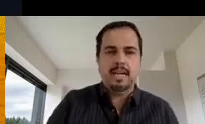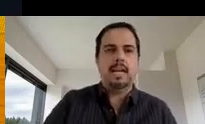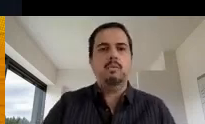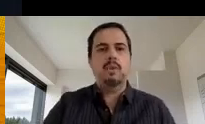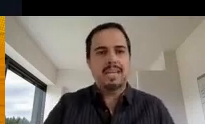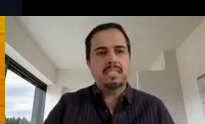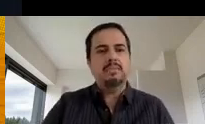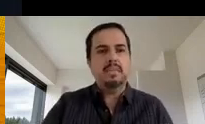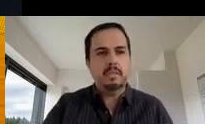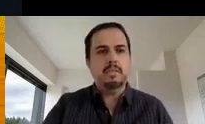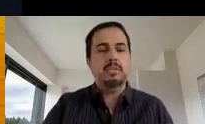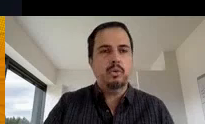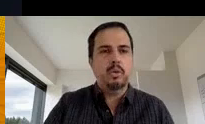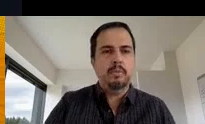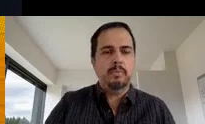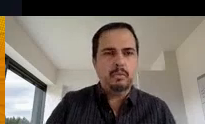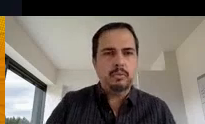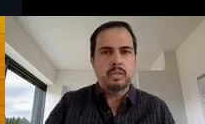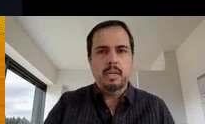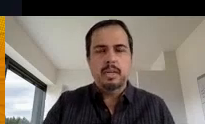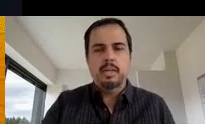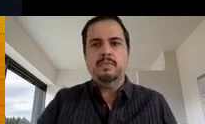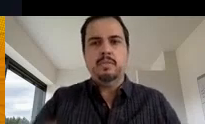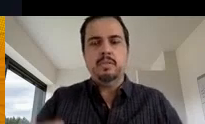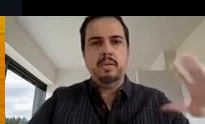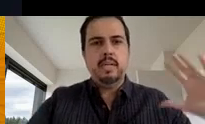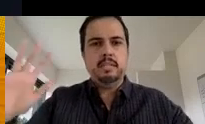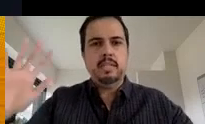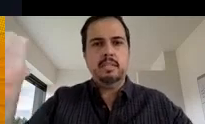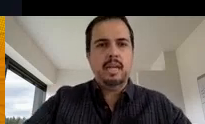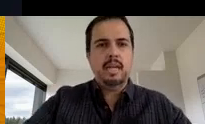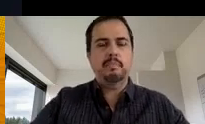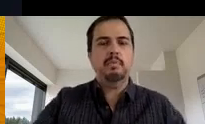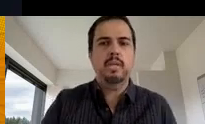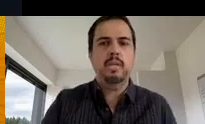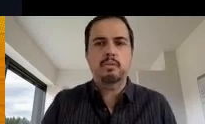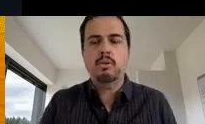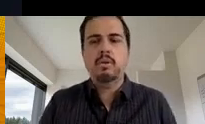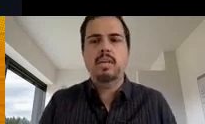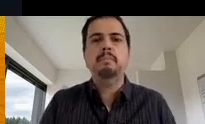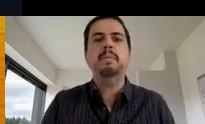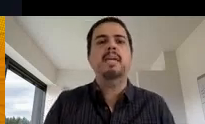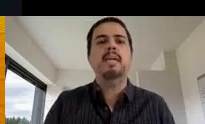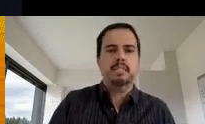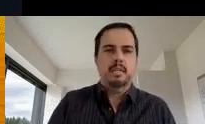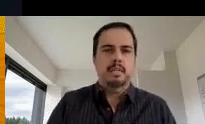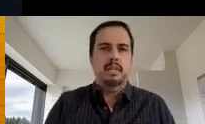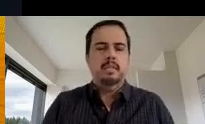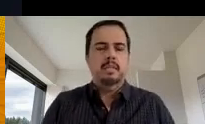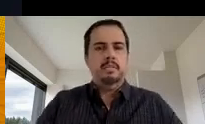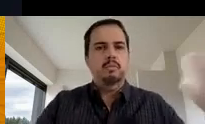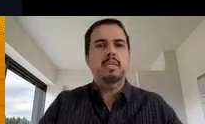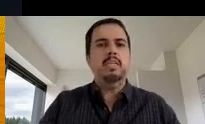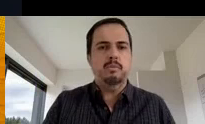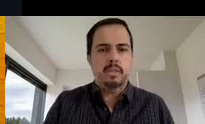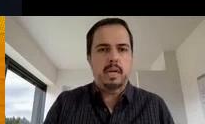manutenção. E esse cara já é um cara diferenciado. Esses dois primeiros são aí 60% de qualquer